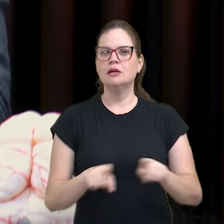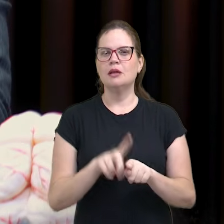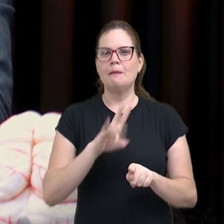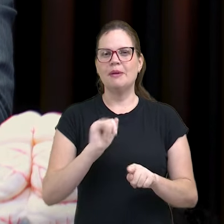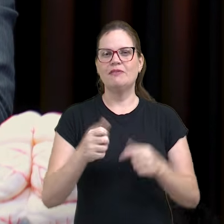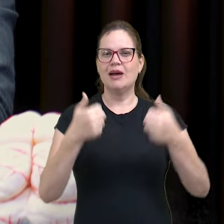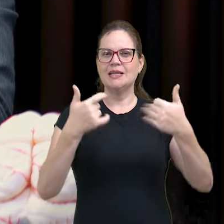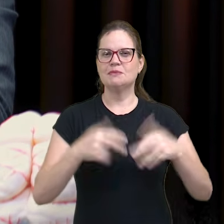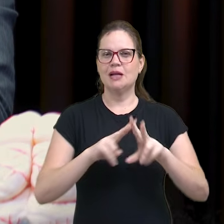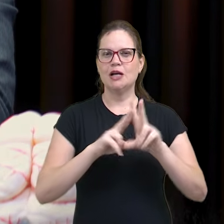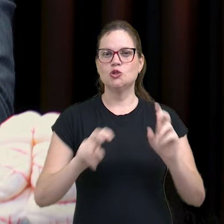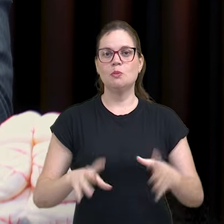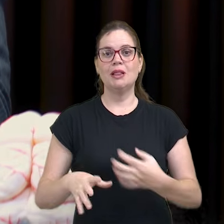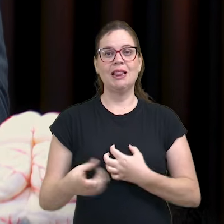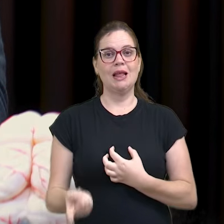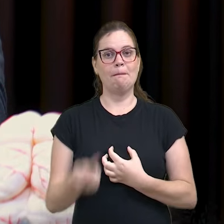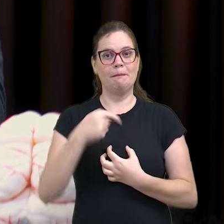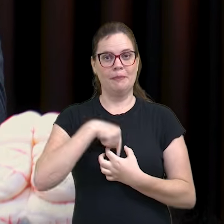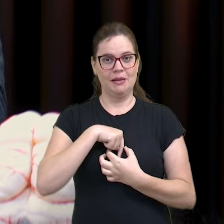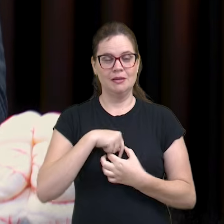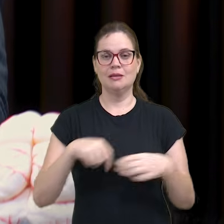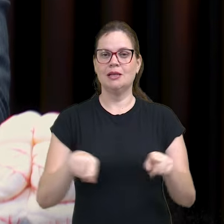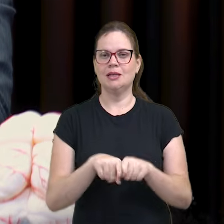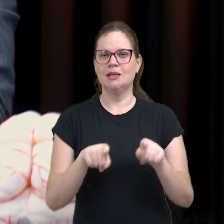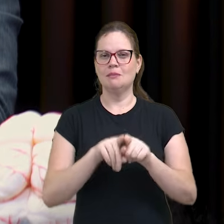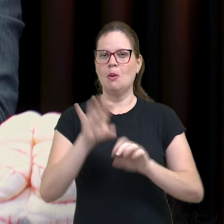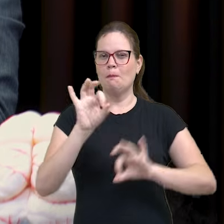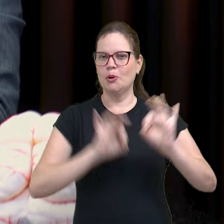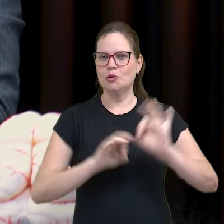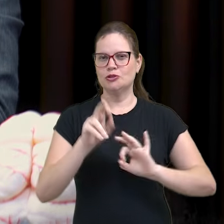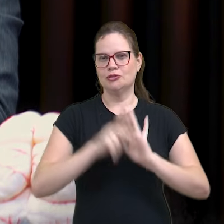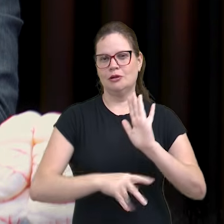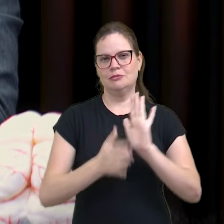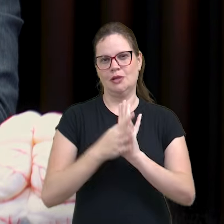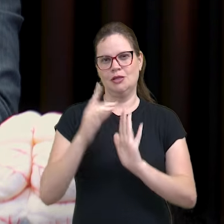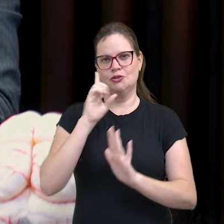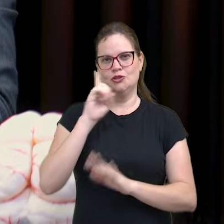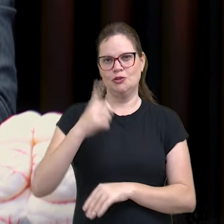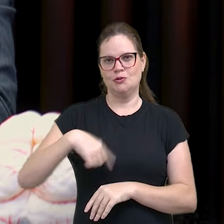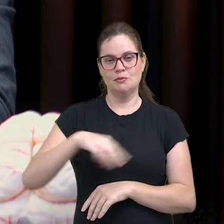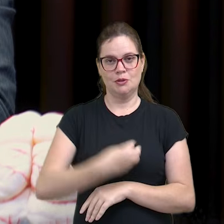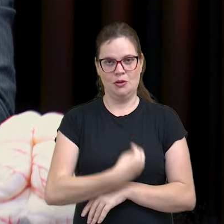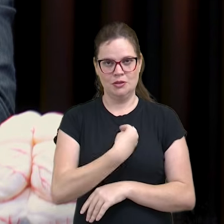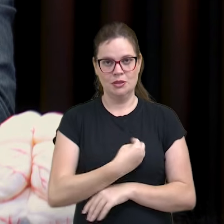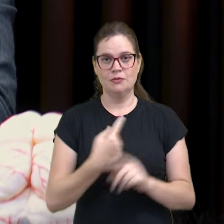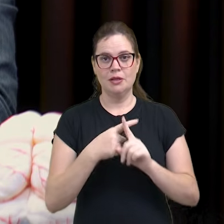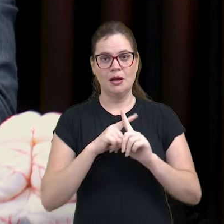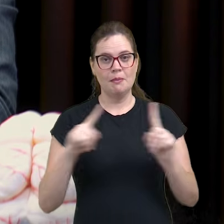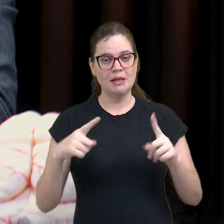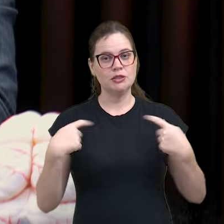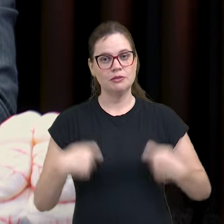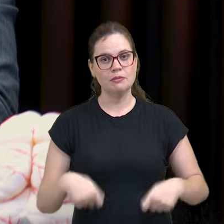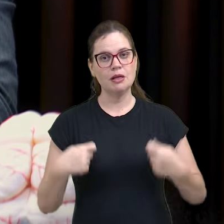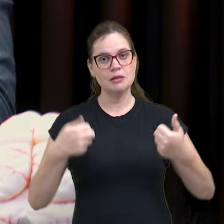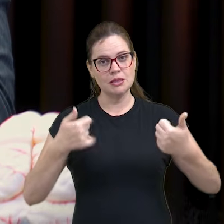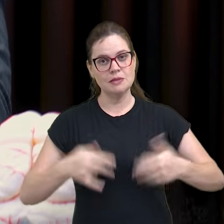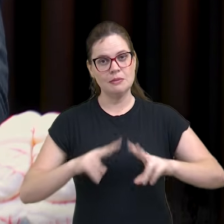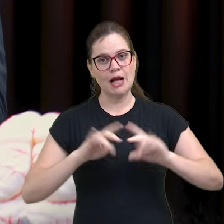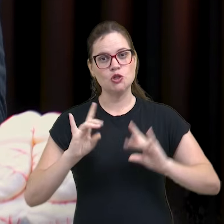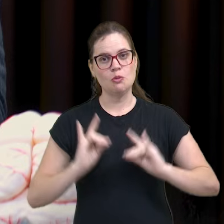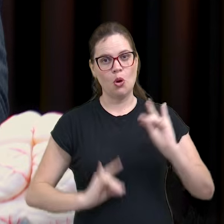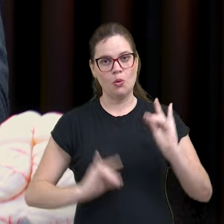emoções, será falado também dos temperamentos e do plano de Deus para nós não